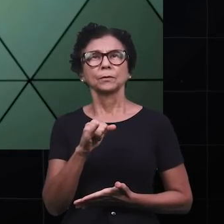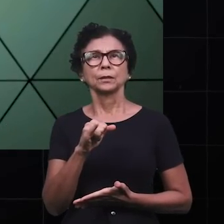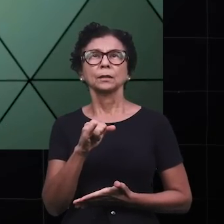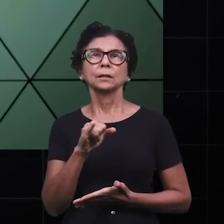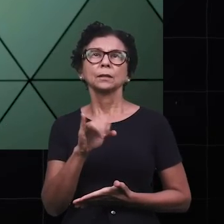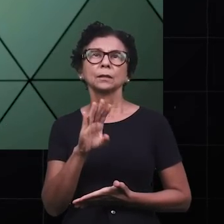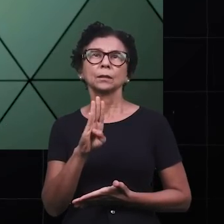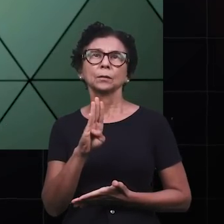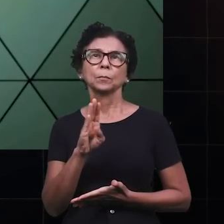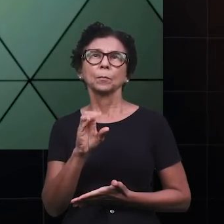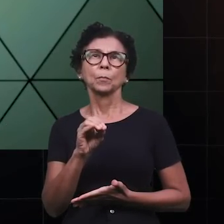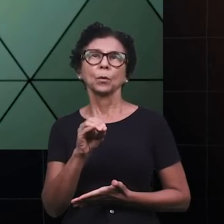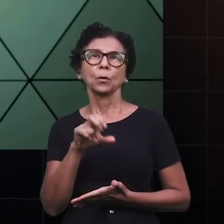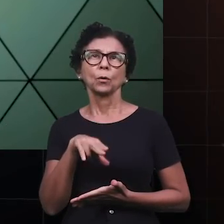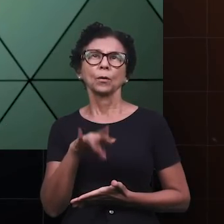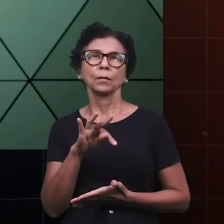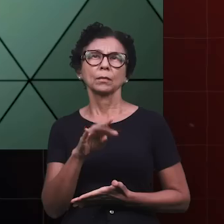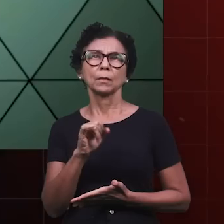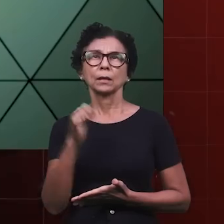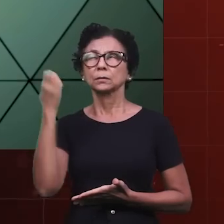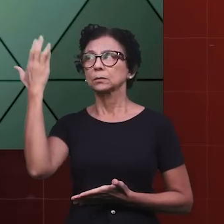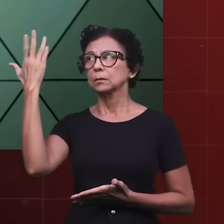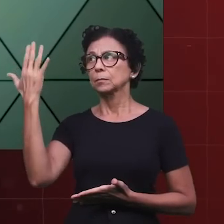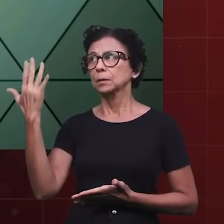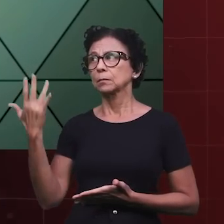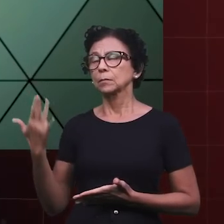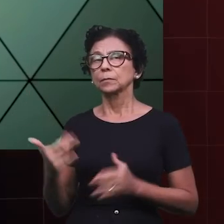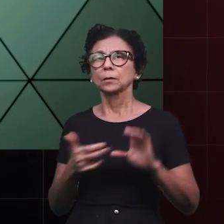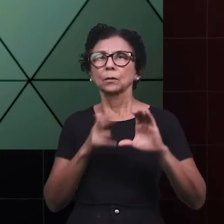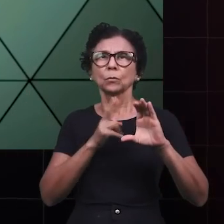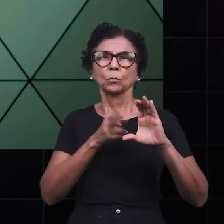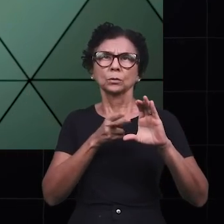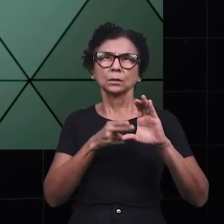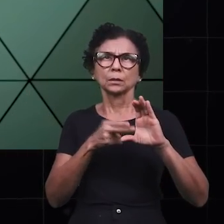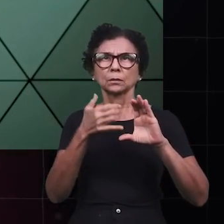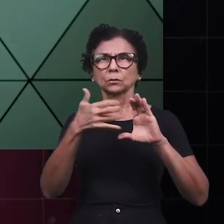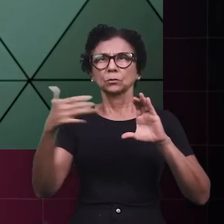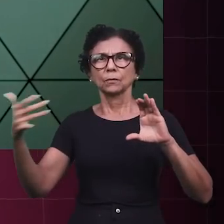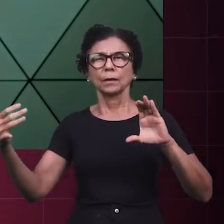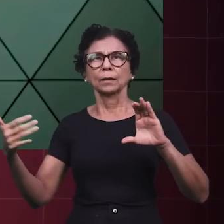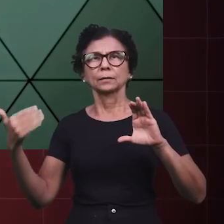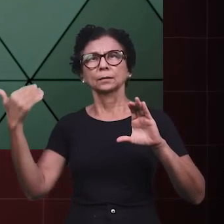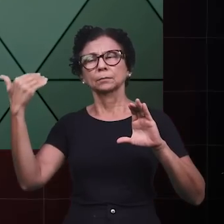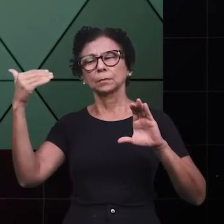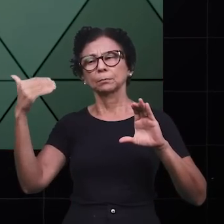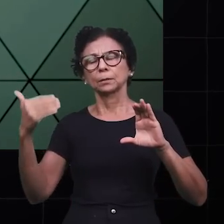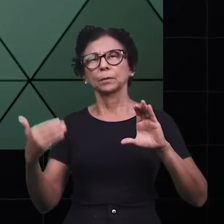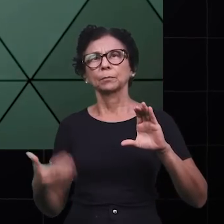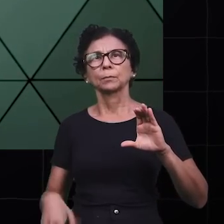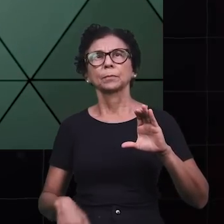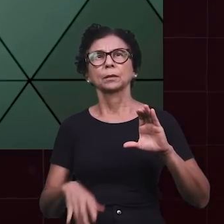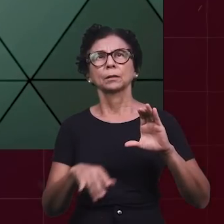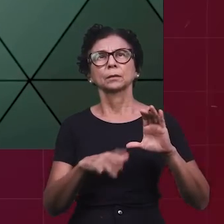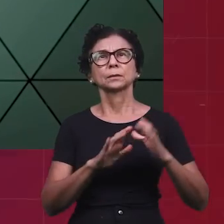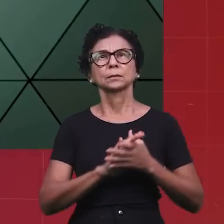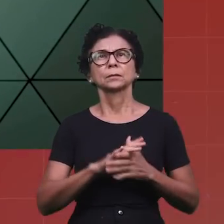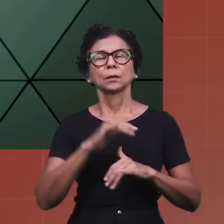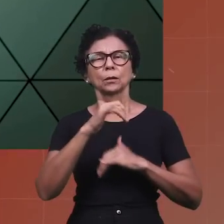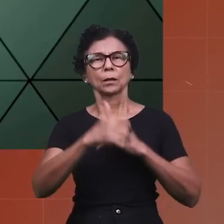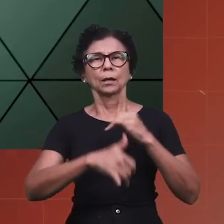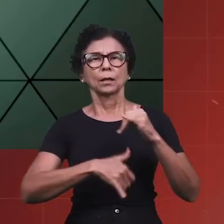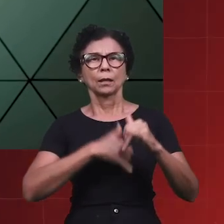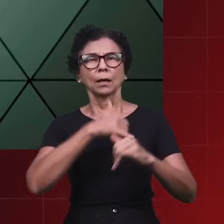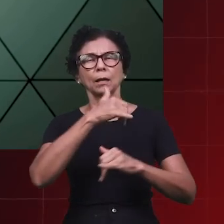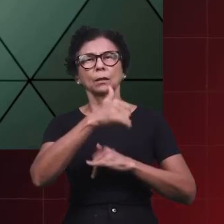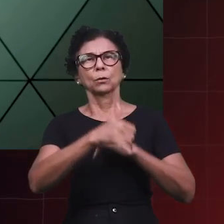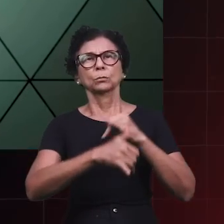próximo. Aqui tem as constantes passando, a constante gravitacional, a constante de Planck, os elétrons. São constantes